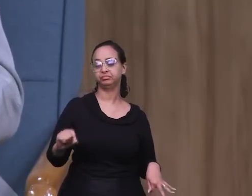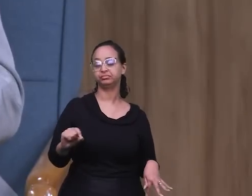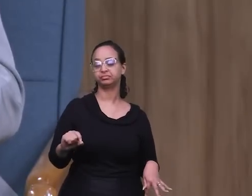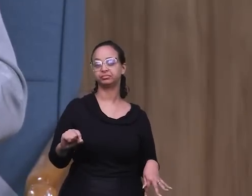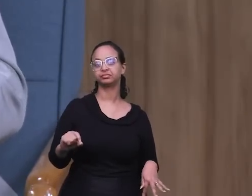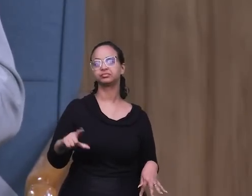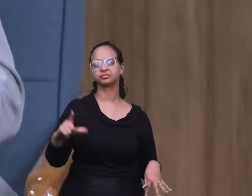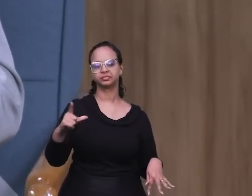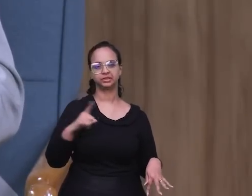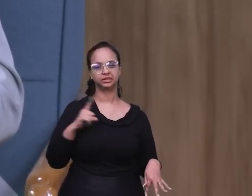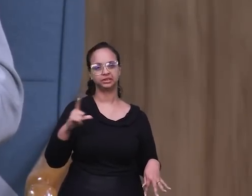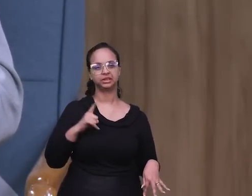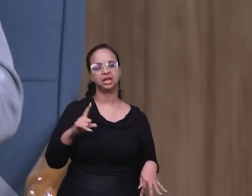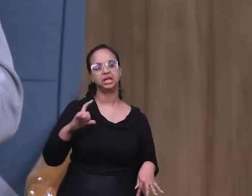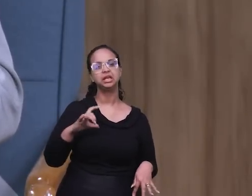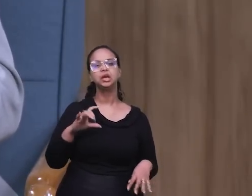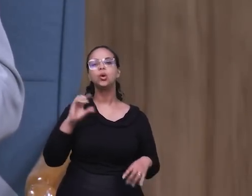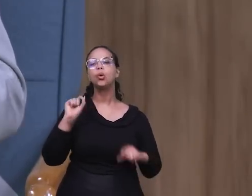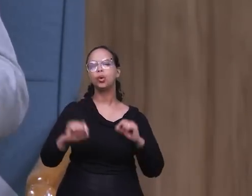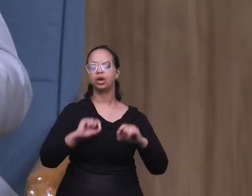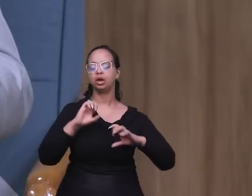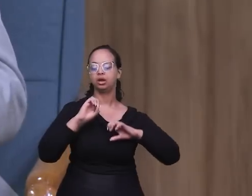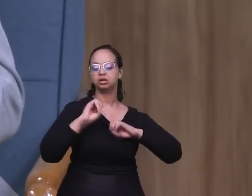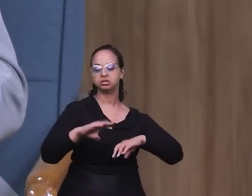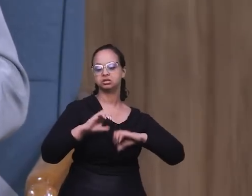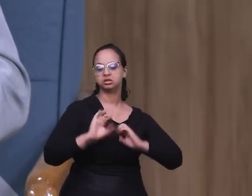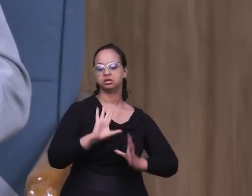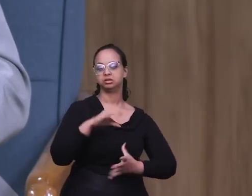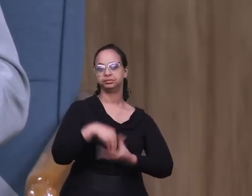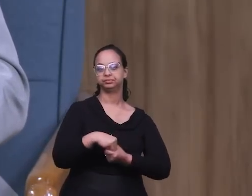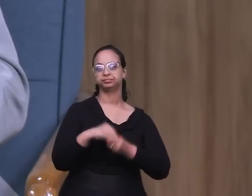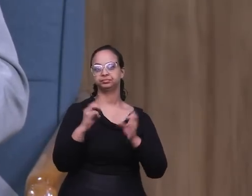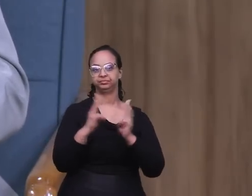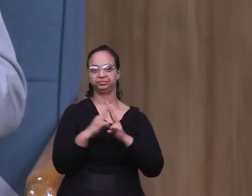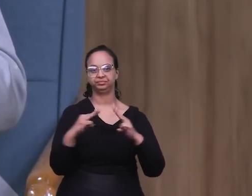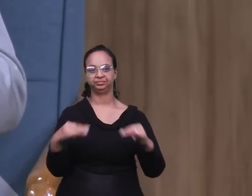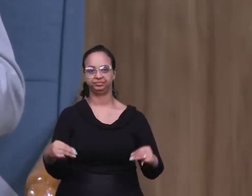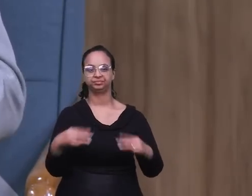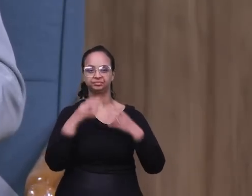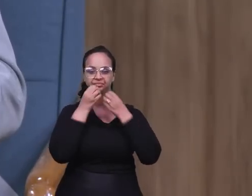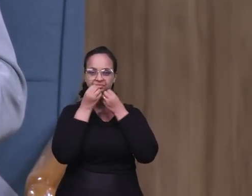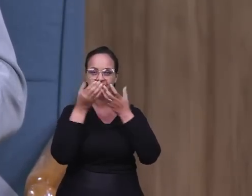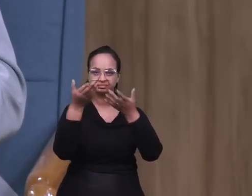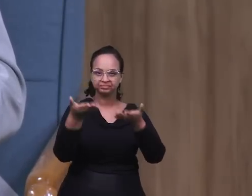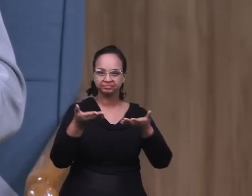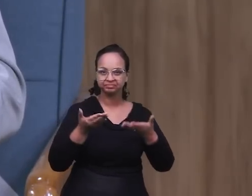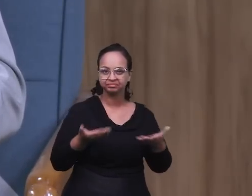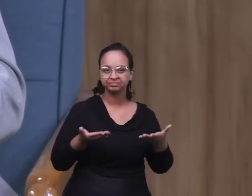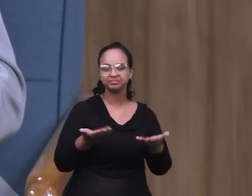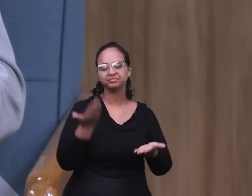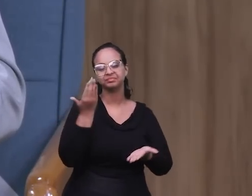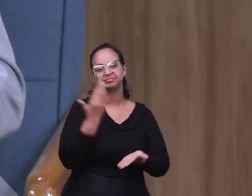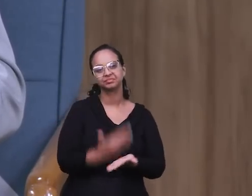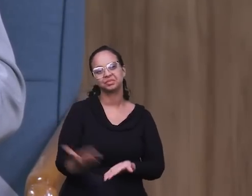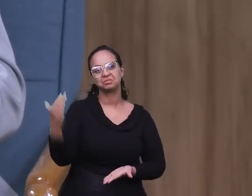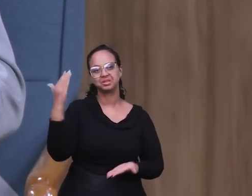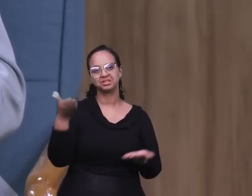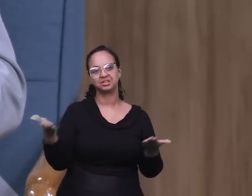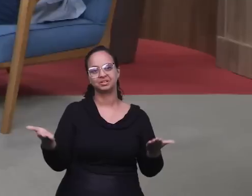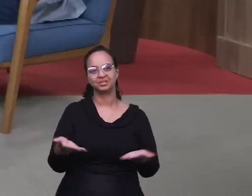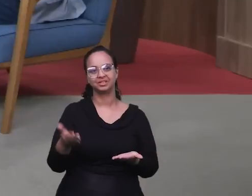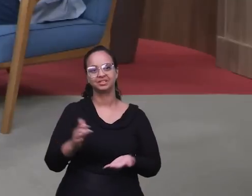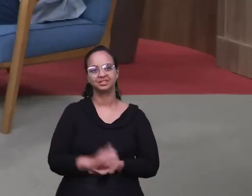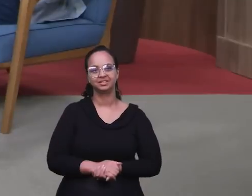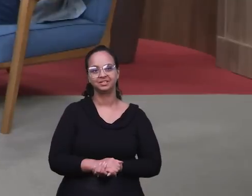quadro, que é o quadro Lições do Manaim, dentro do programa Anunciando o Evangelho Eterno. Seja bem-vindo agora a esse quadro que a gente começa